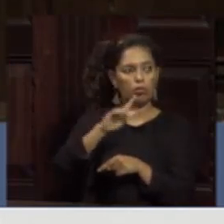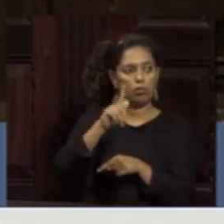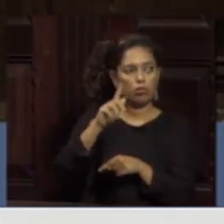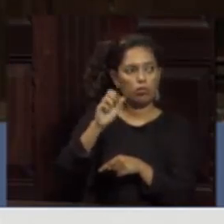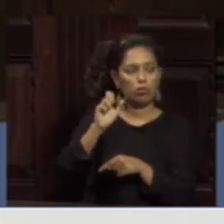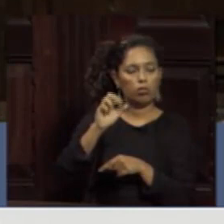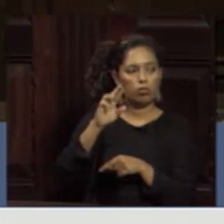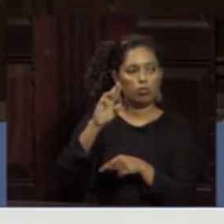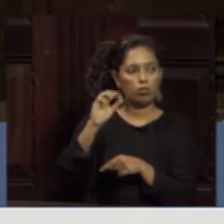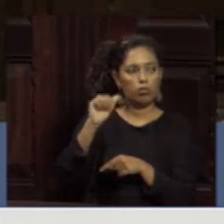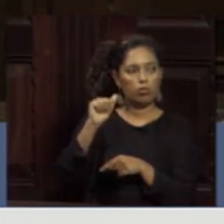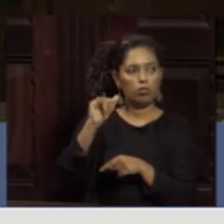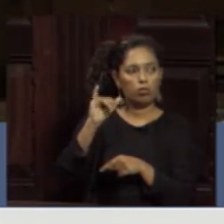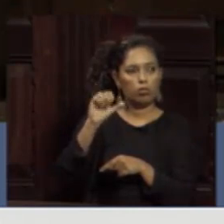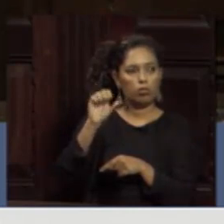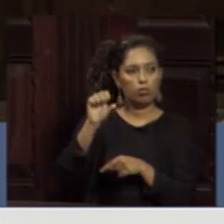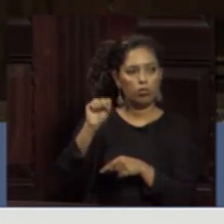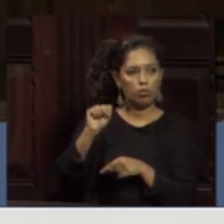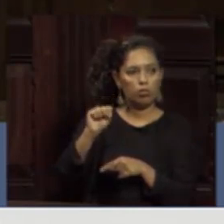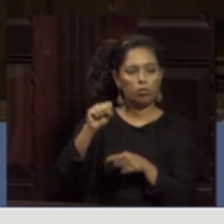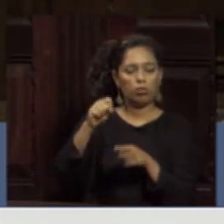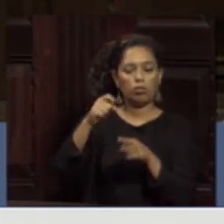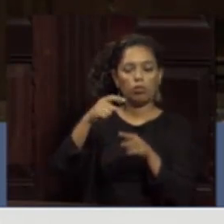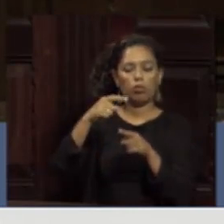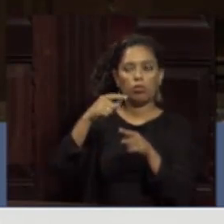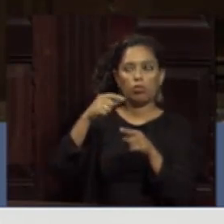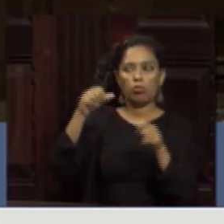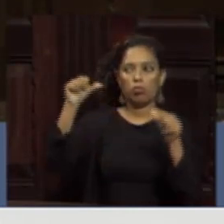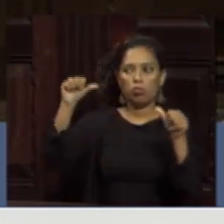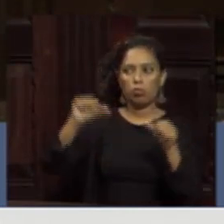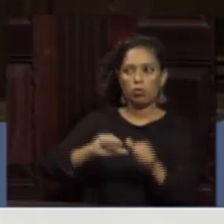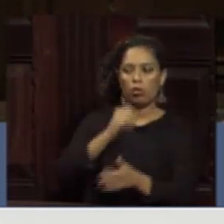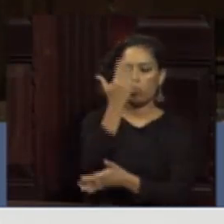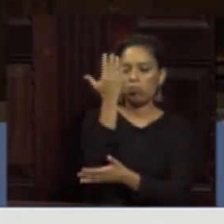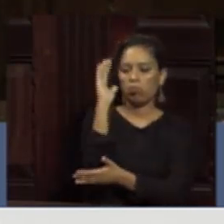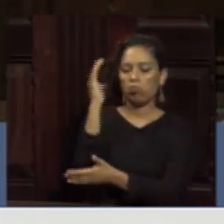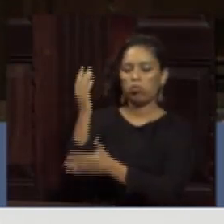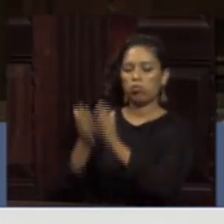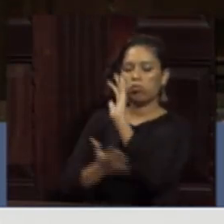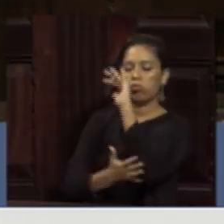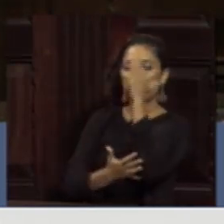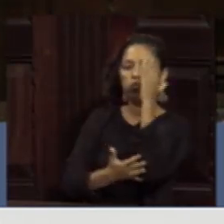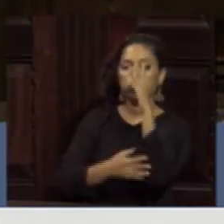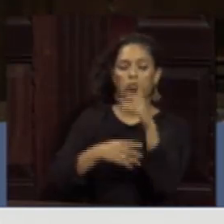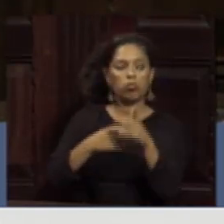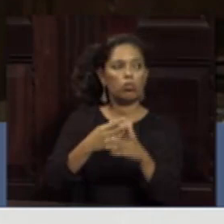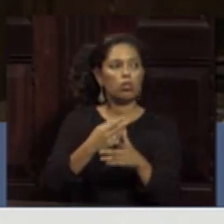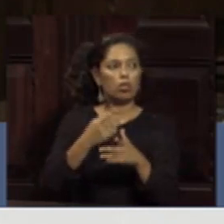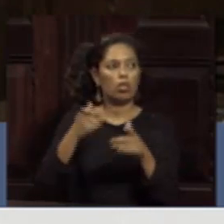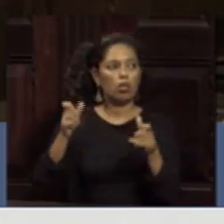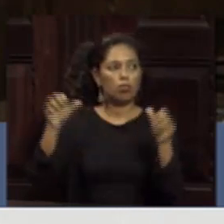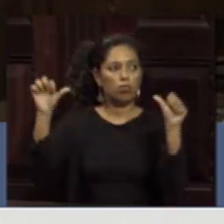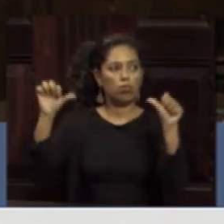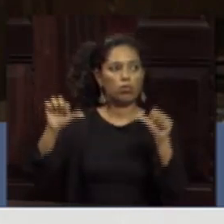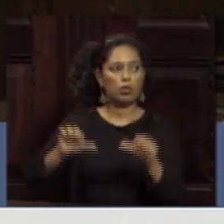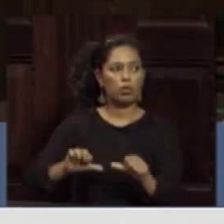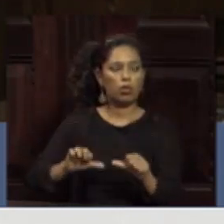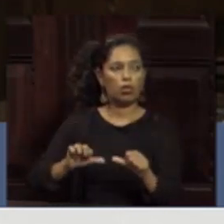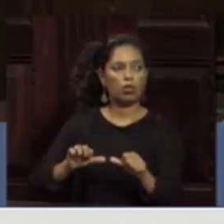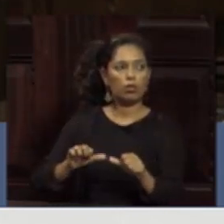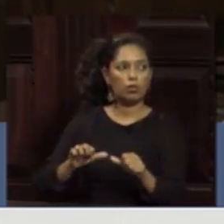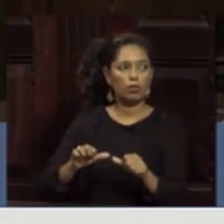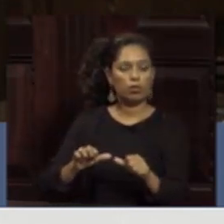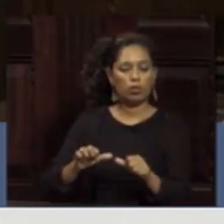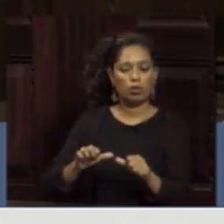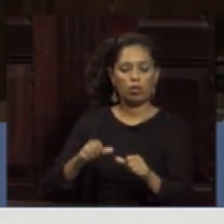de proporções incalculáveis, os prejuízos estão lá. Não apenas os prejuízos causados